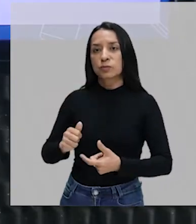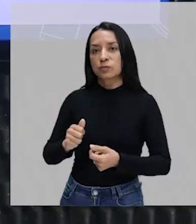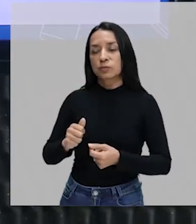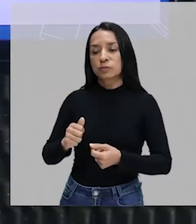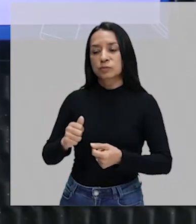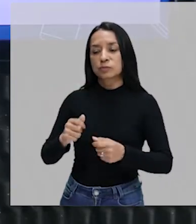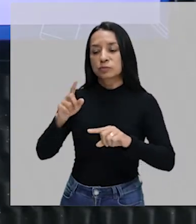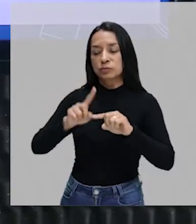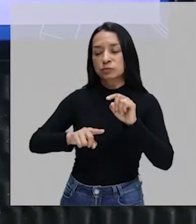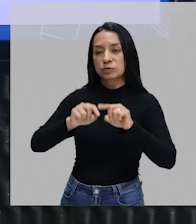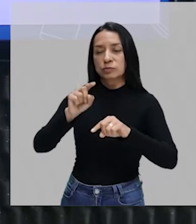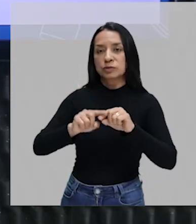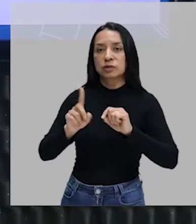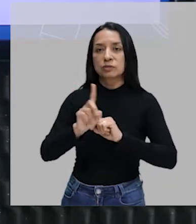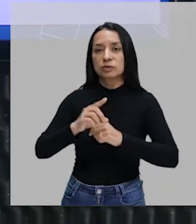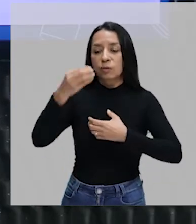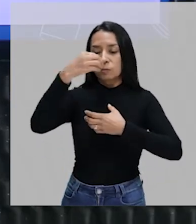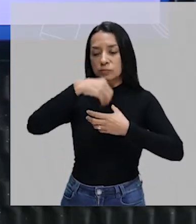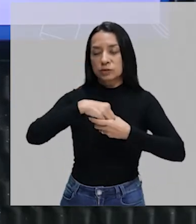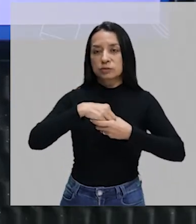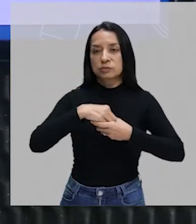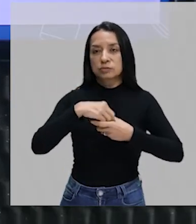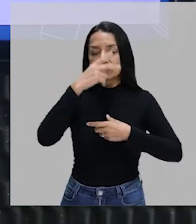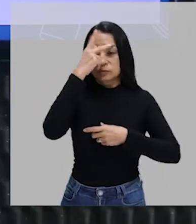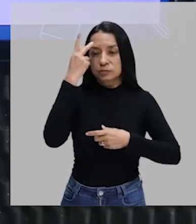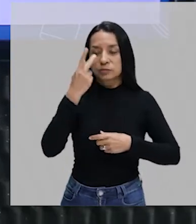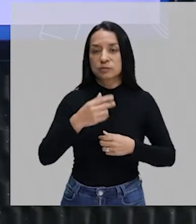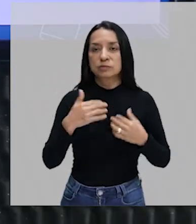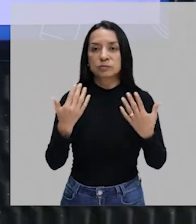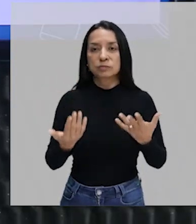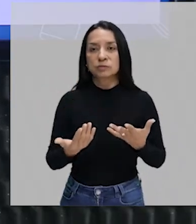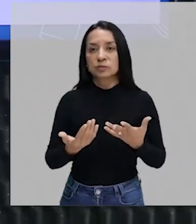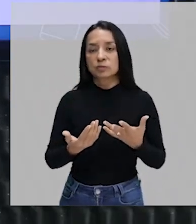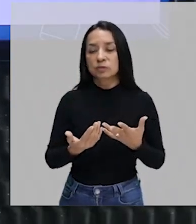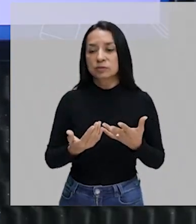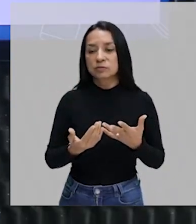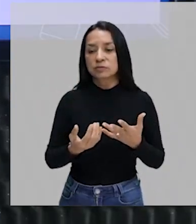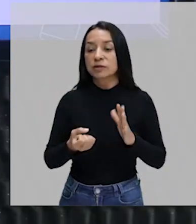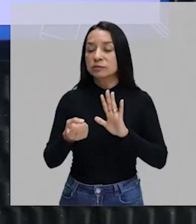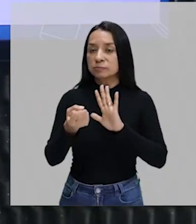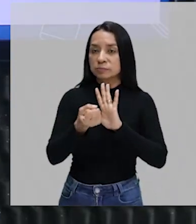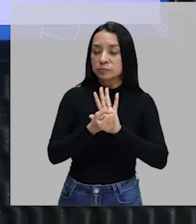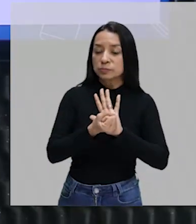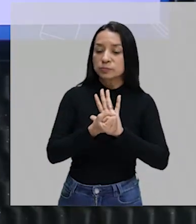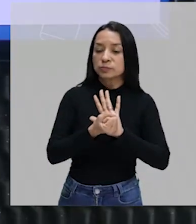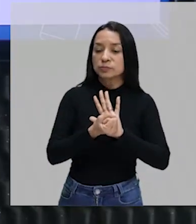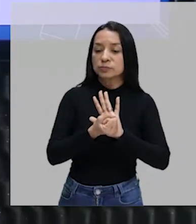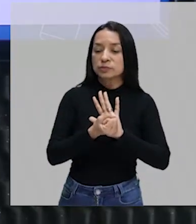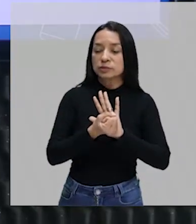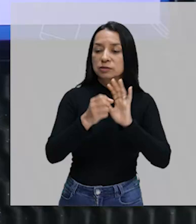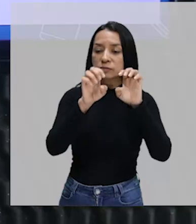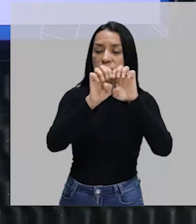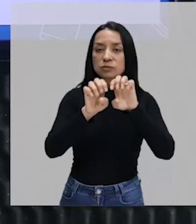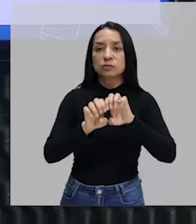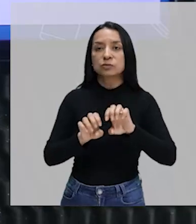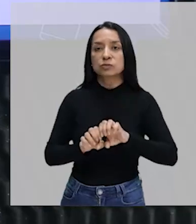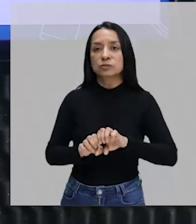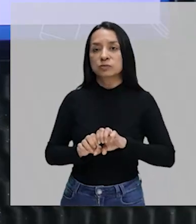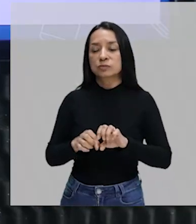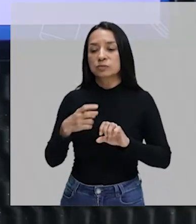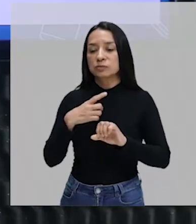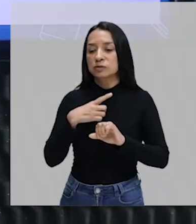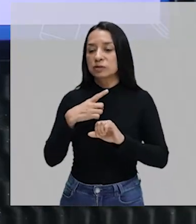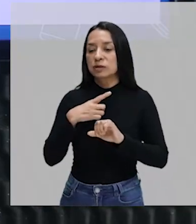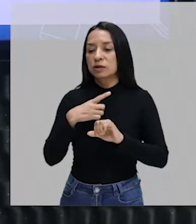nos objetos e não dentro do sujeito. Quando a gente vai simbolizar a estrutura de obtenção